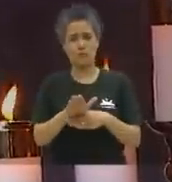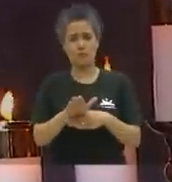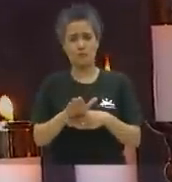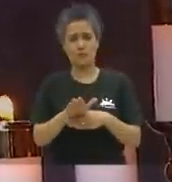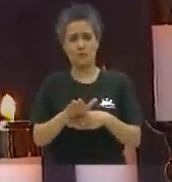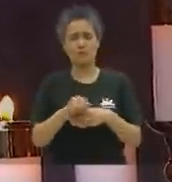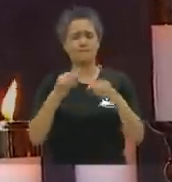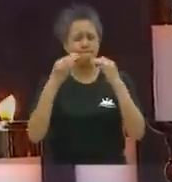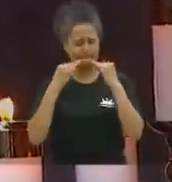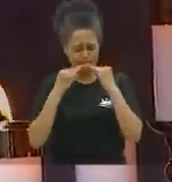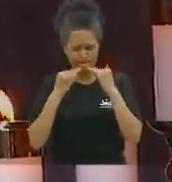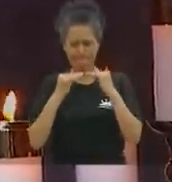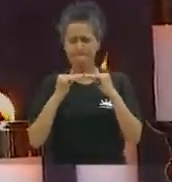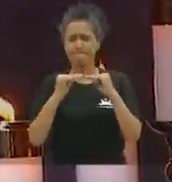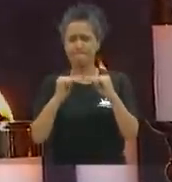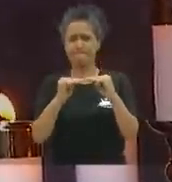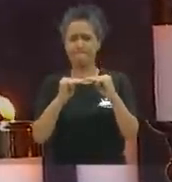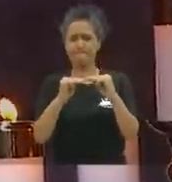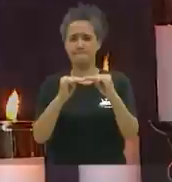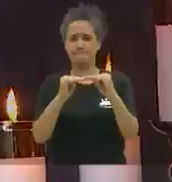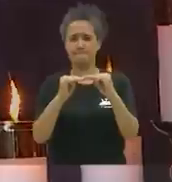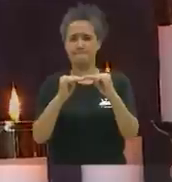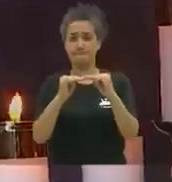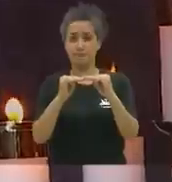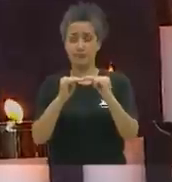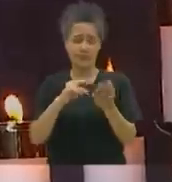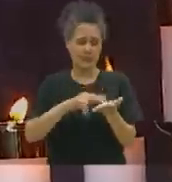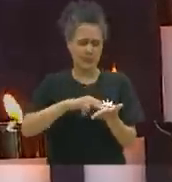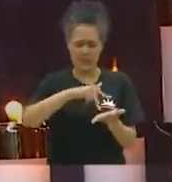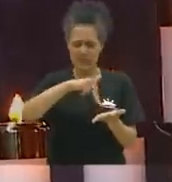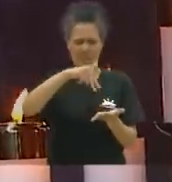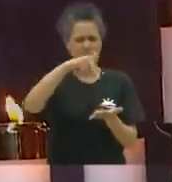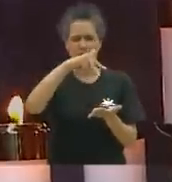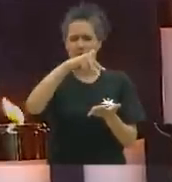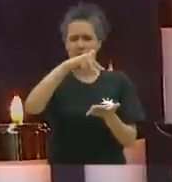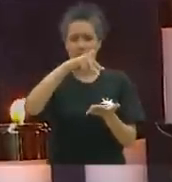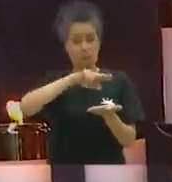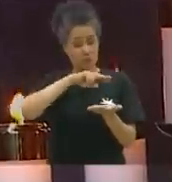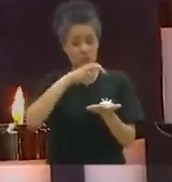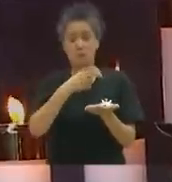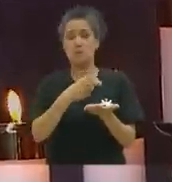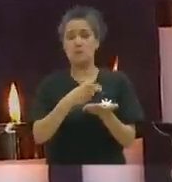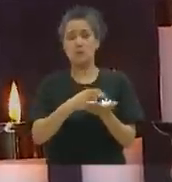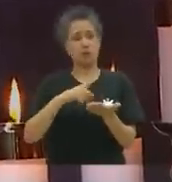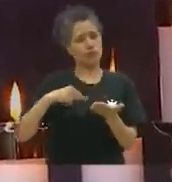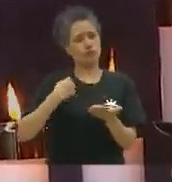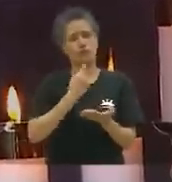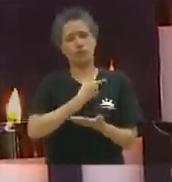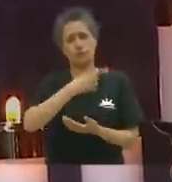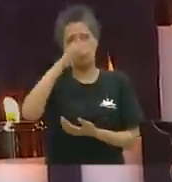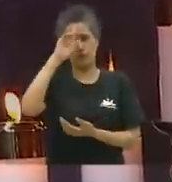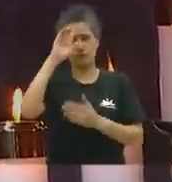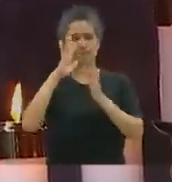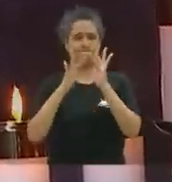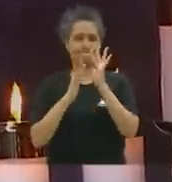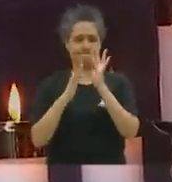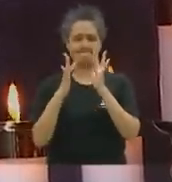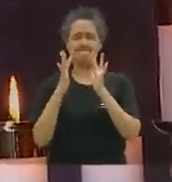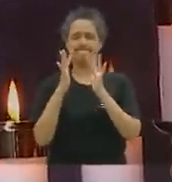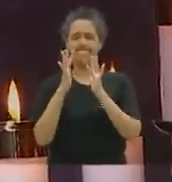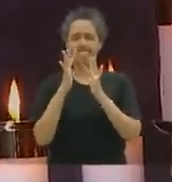Pela missão, pela Páscoa, pela morte de nosso Senhor Jesus Cristo.